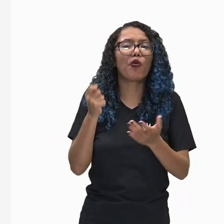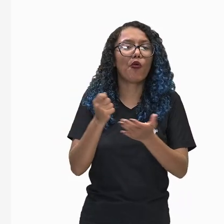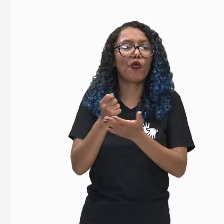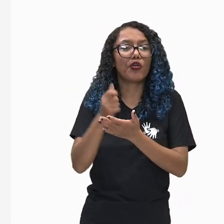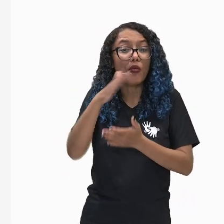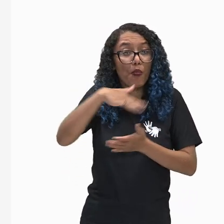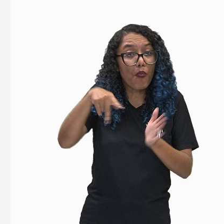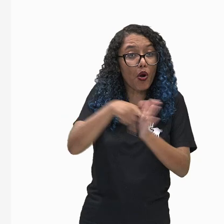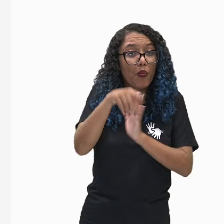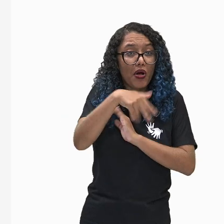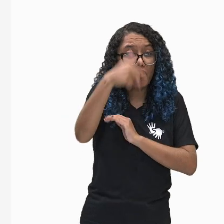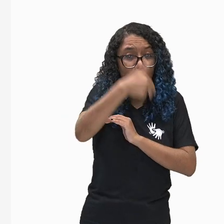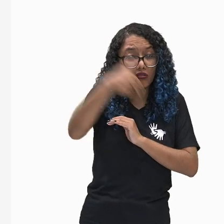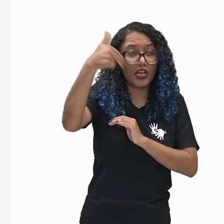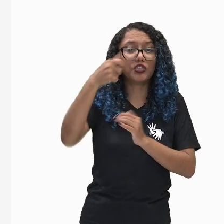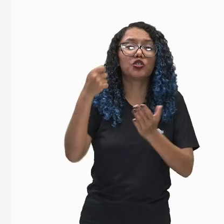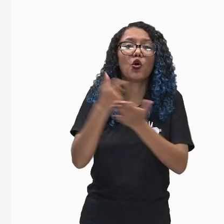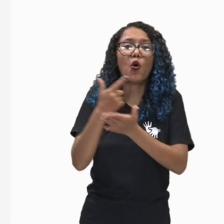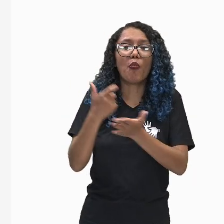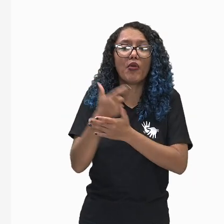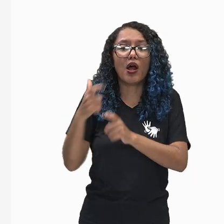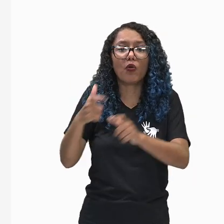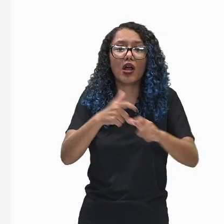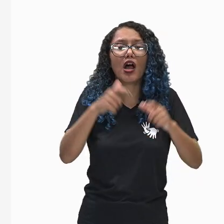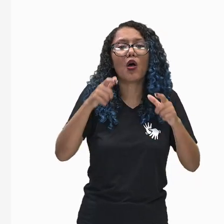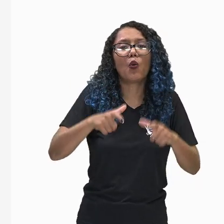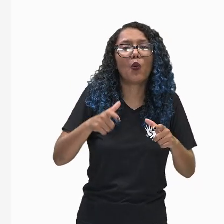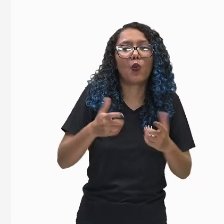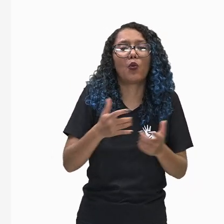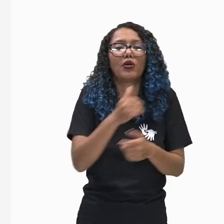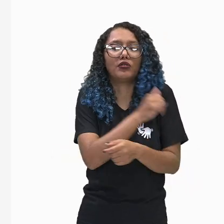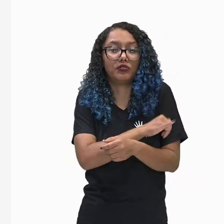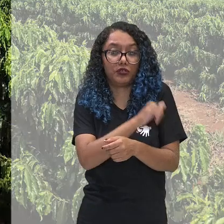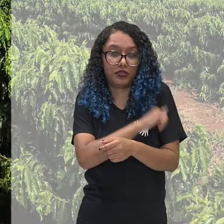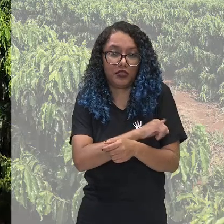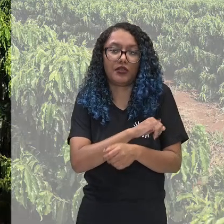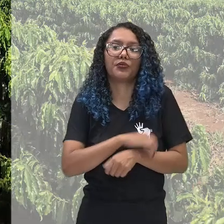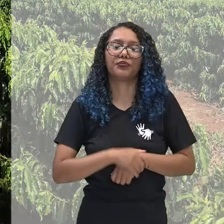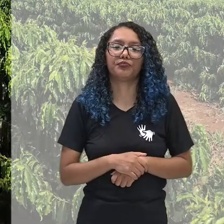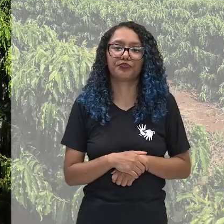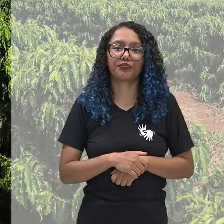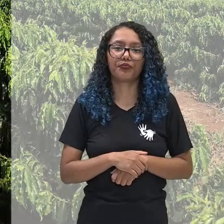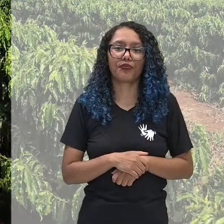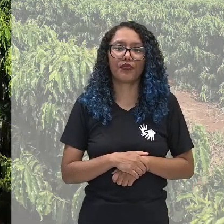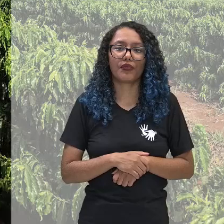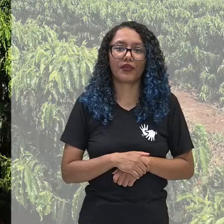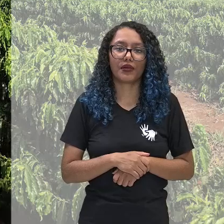Gente, é interessante que a Guarda Nacional, que foi justamente